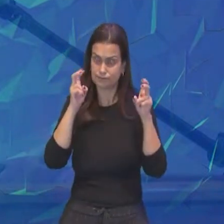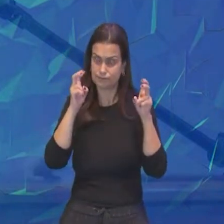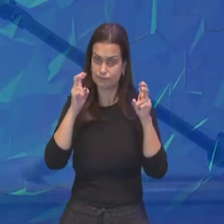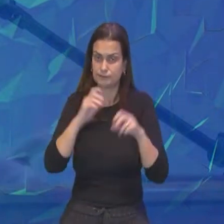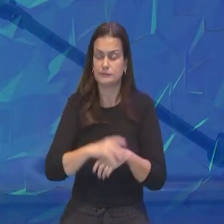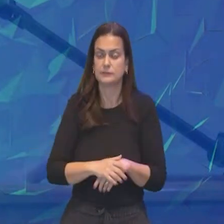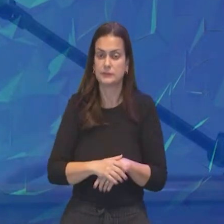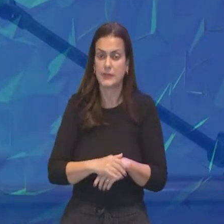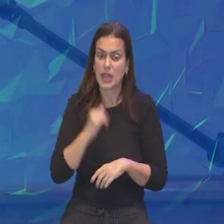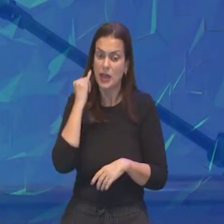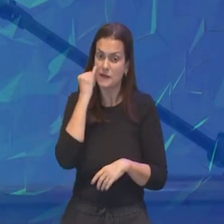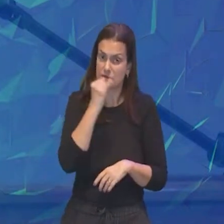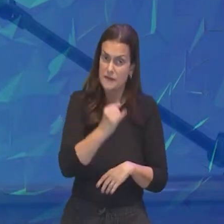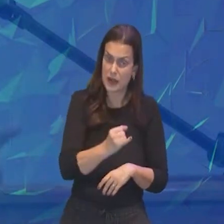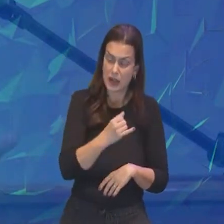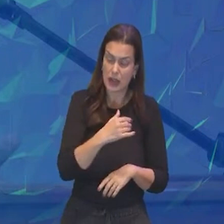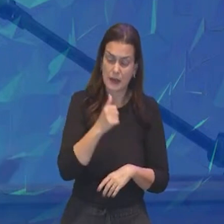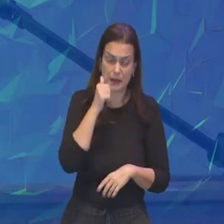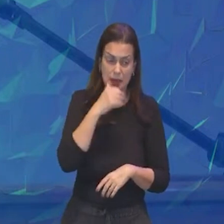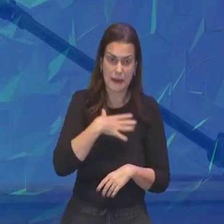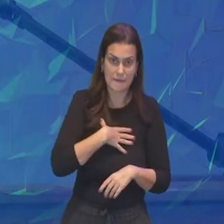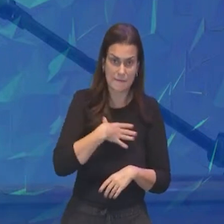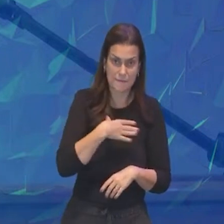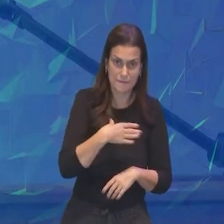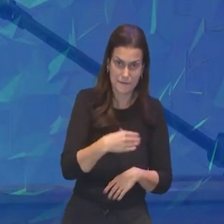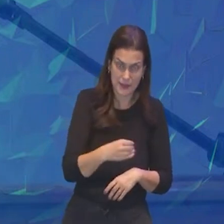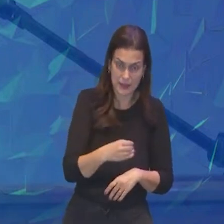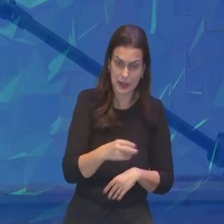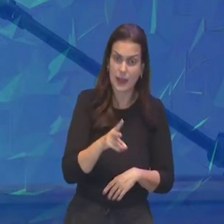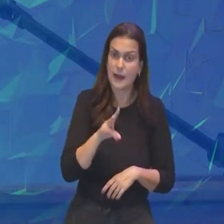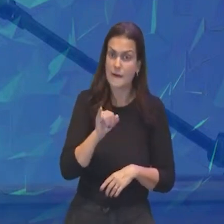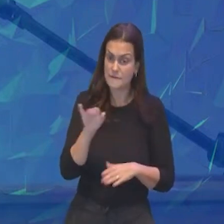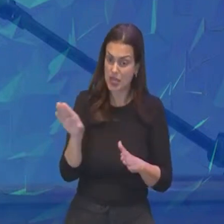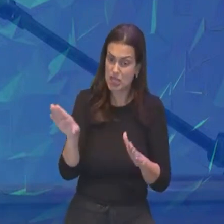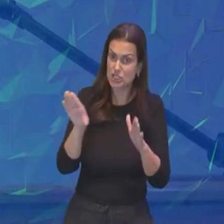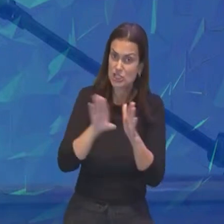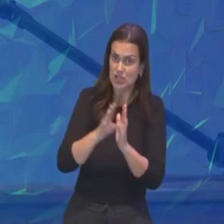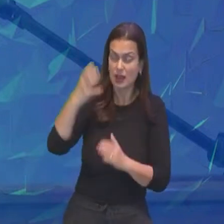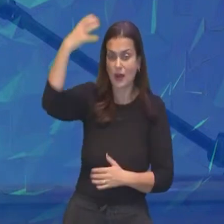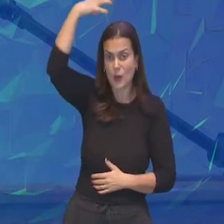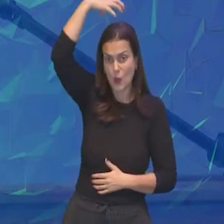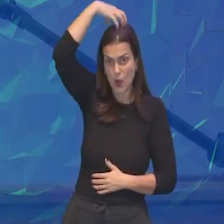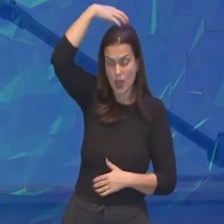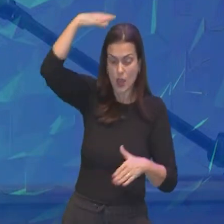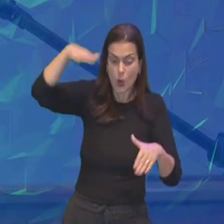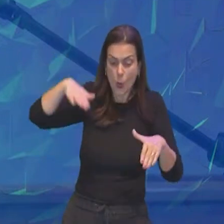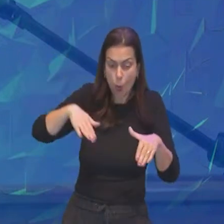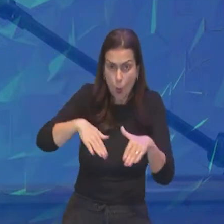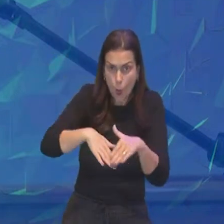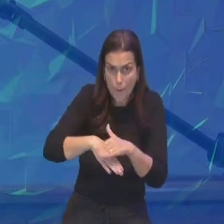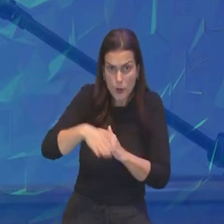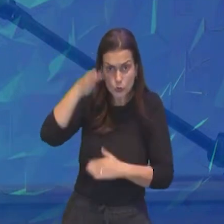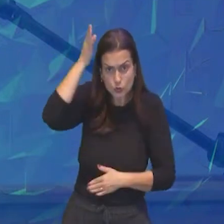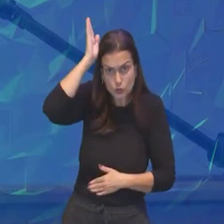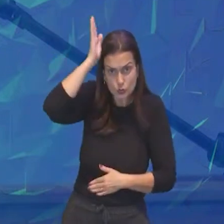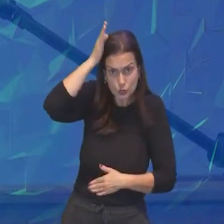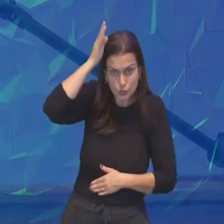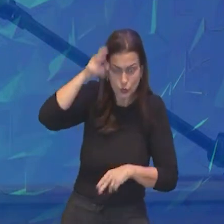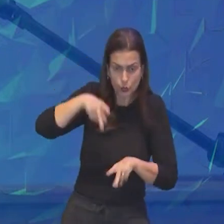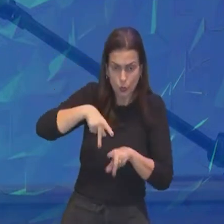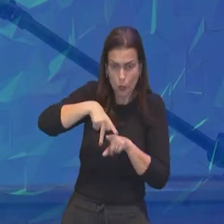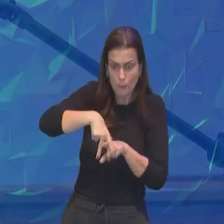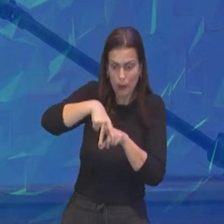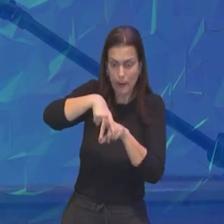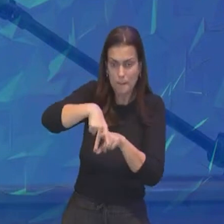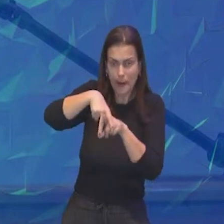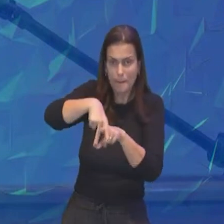à filha de Sião: eis aí vem o teu rei, humilde, montado em um jumento, num jumentinho, cria de animal